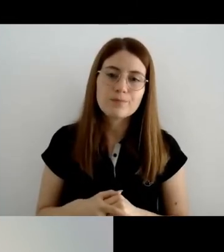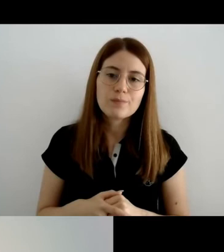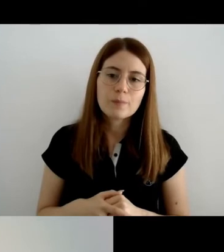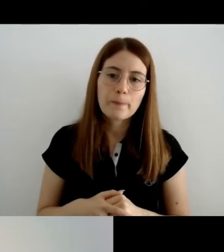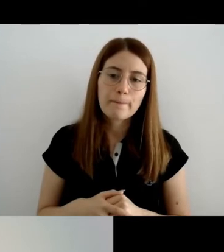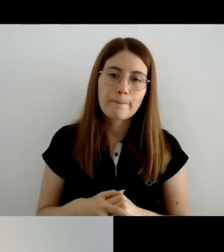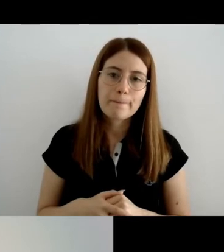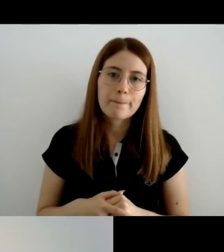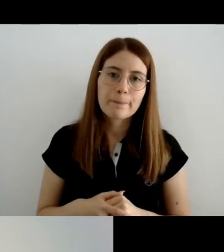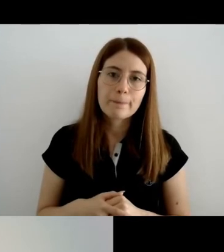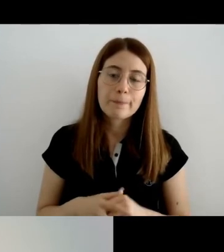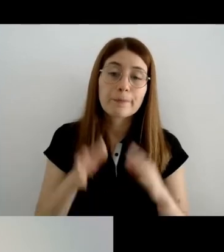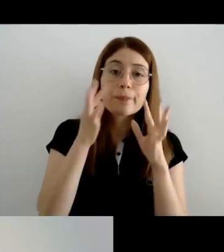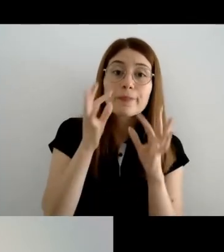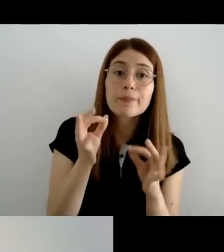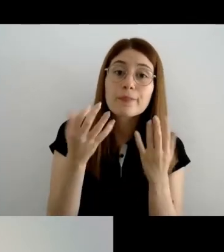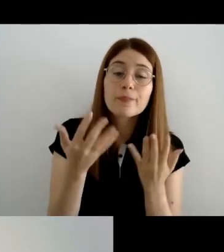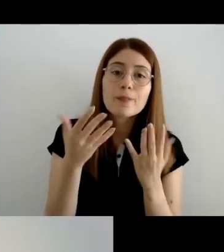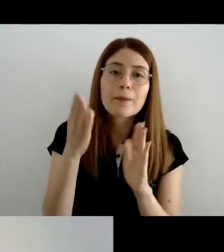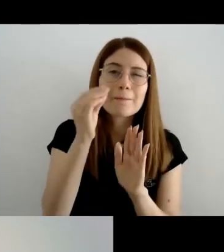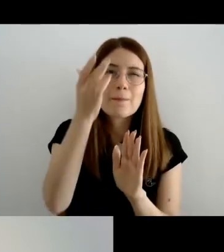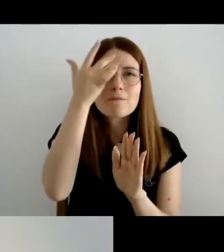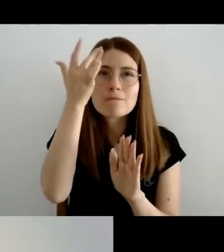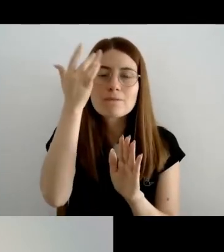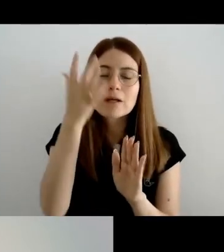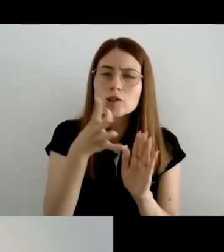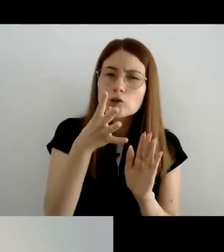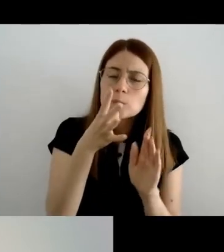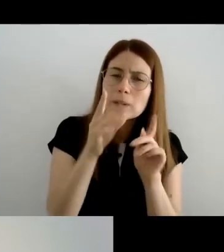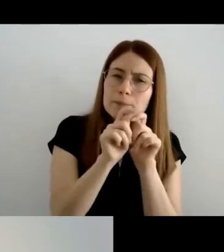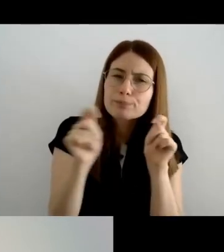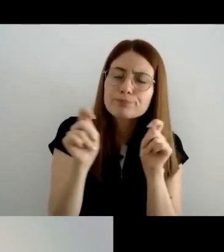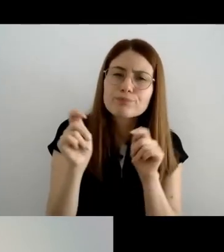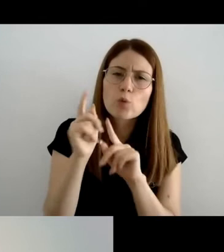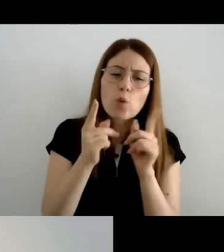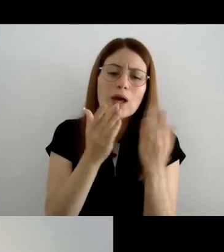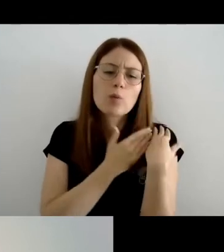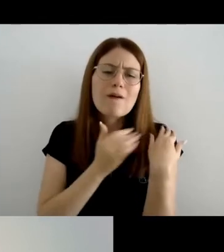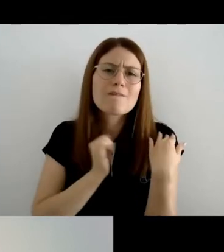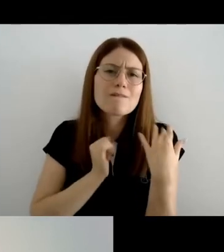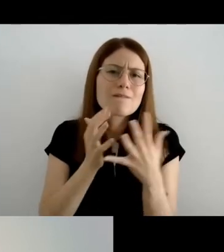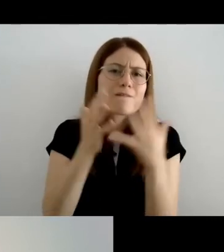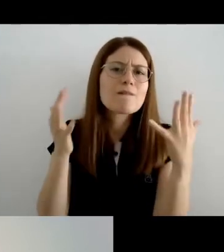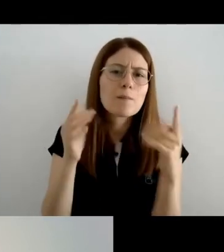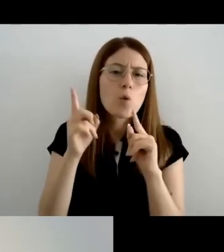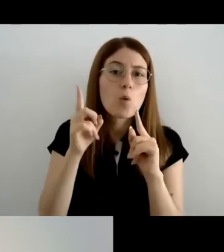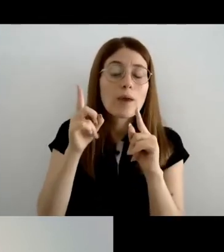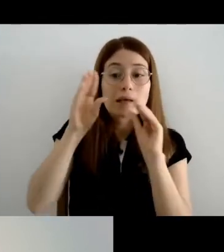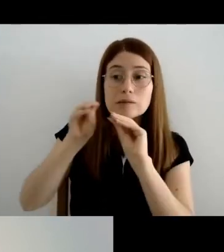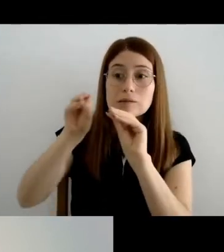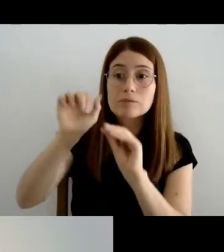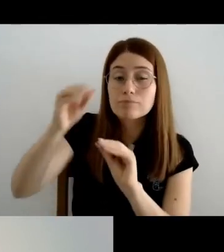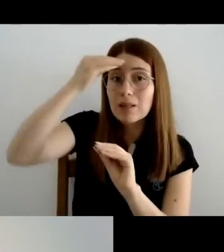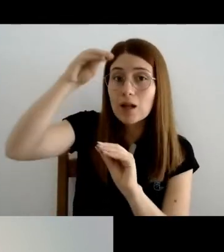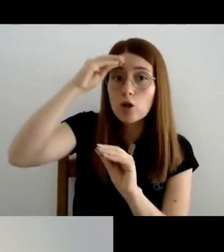e tentando contextualizar mais facilmente com aquilo que é a minha grande responsabilidade neste momento, que é formar treinadores na